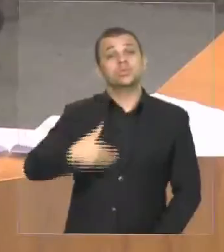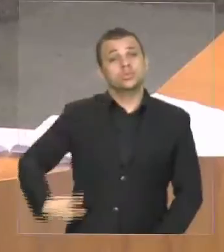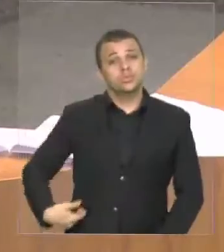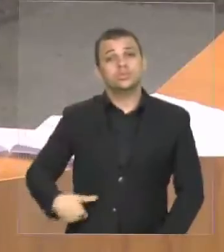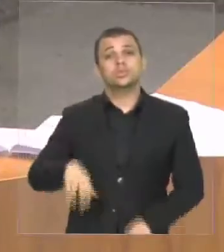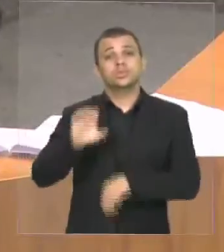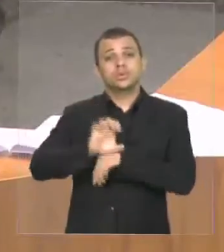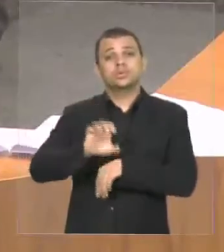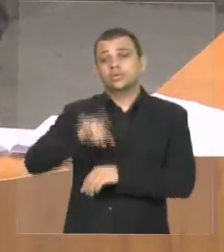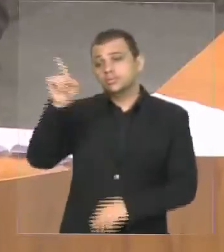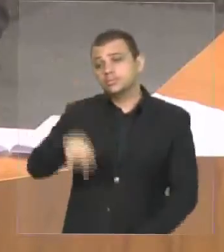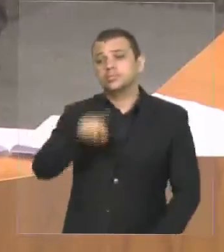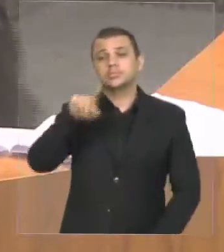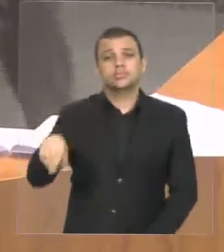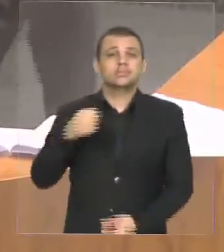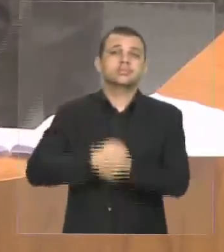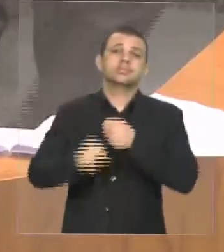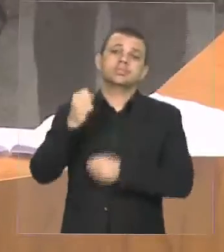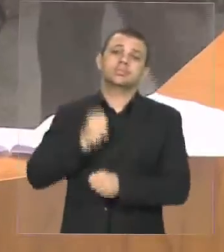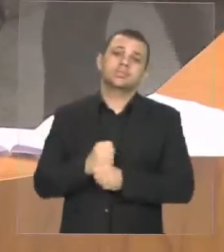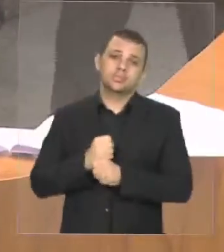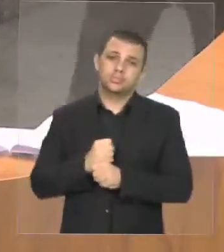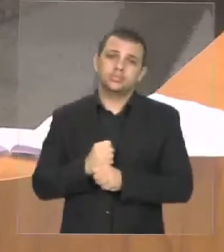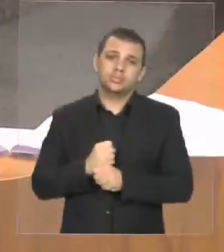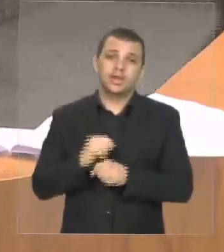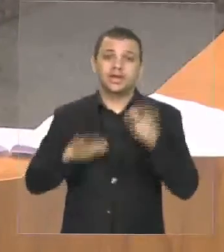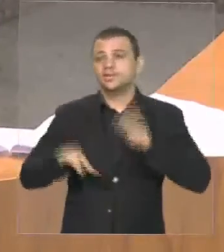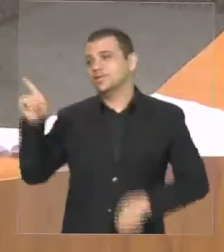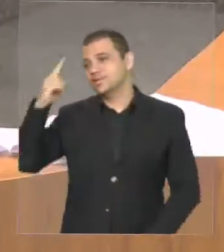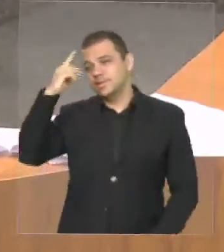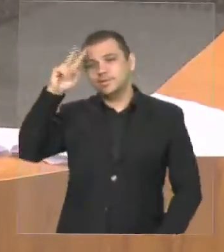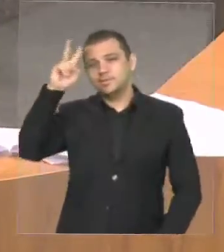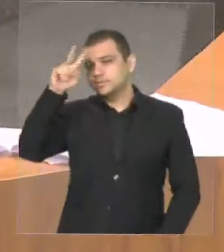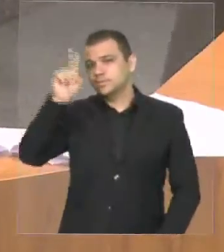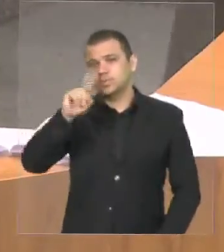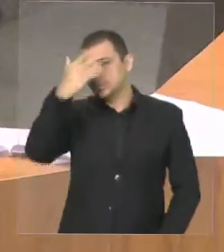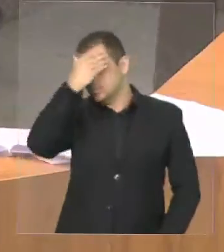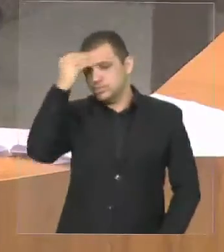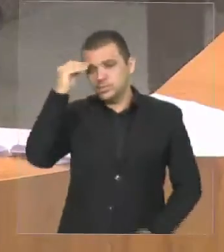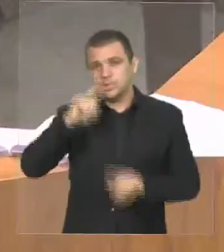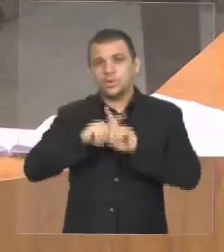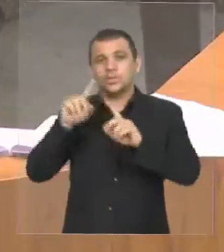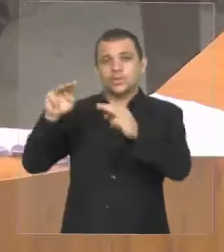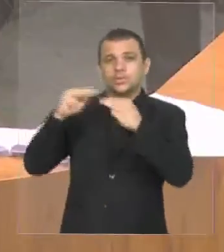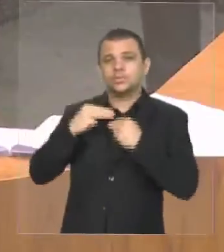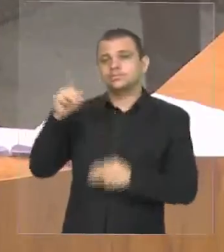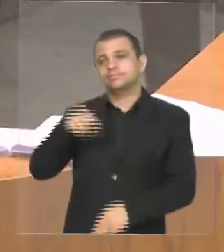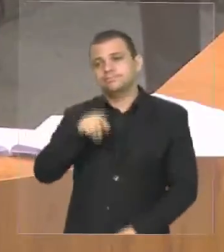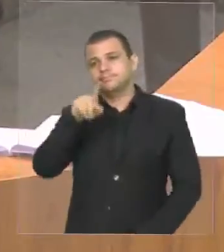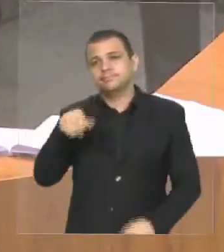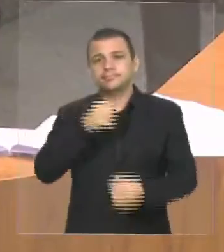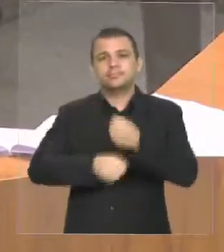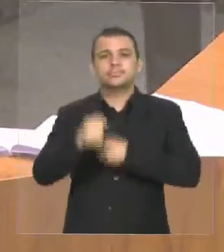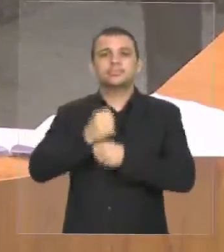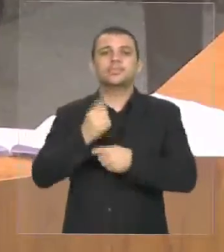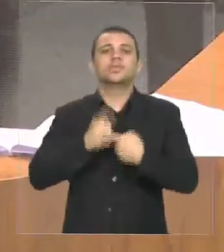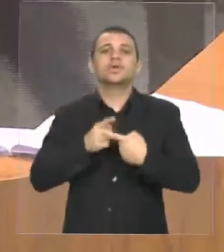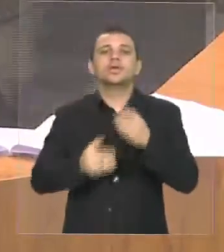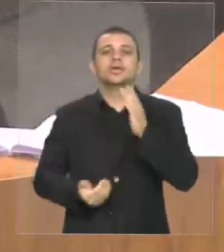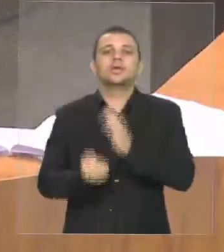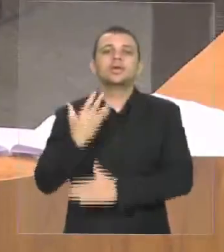Estado extinguiu no ano passado. Talvez ele não lembre, mas ele mandou a mensagem e extinguiu no ano passado, quando ele criou mais